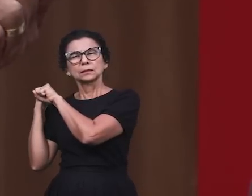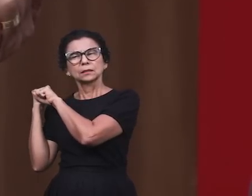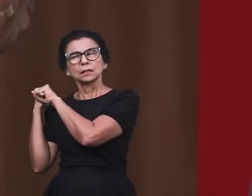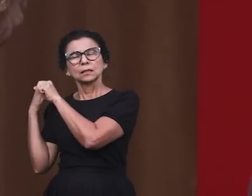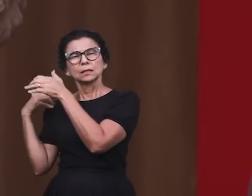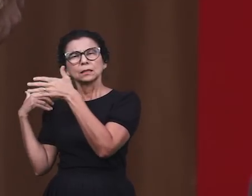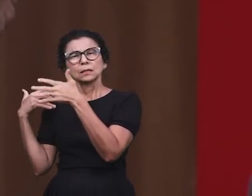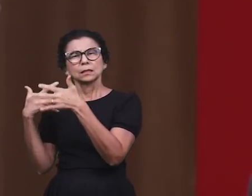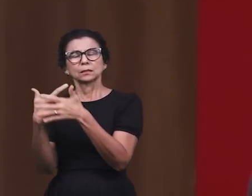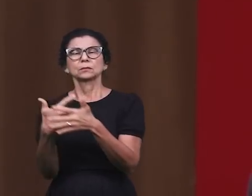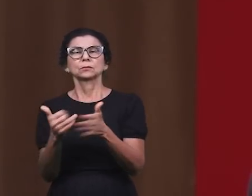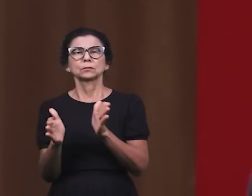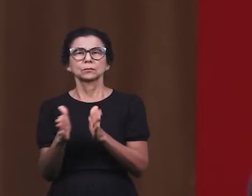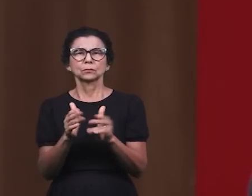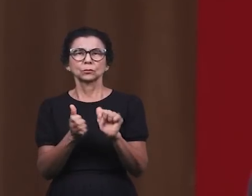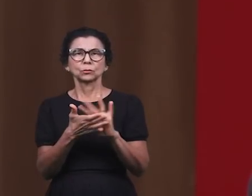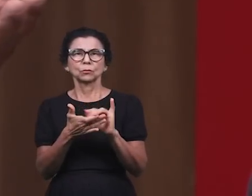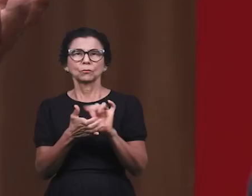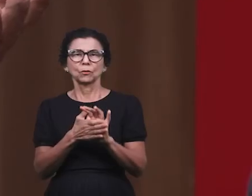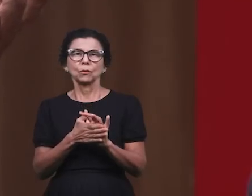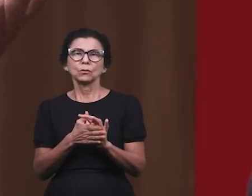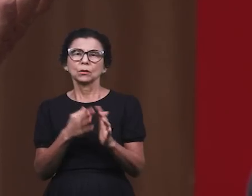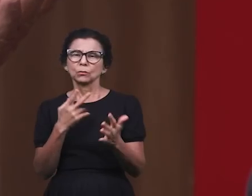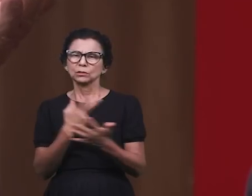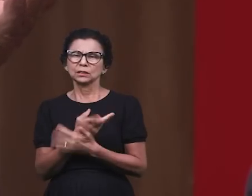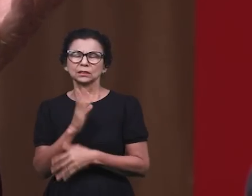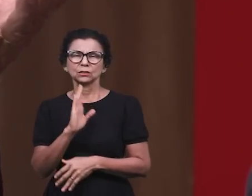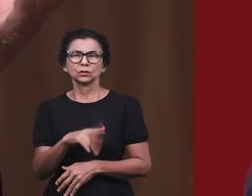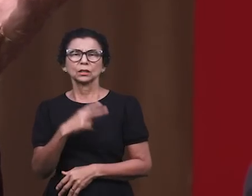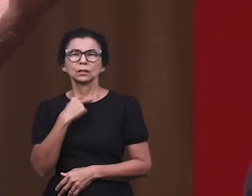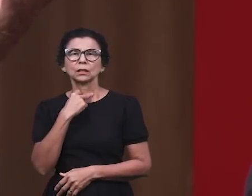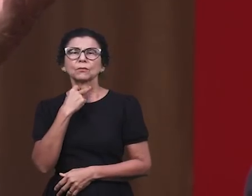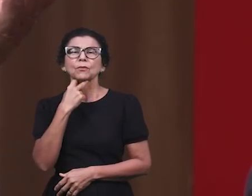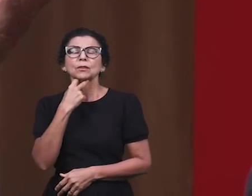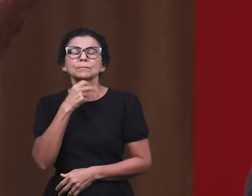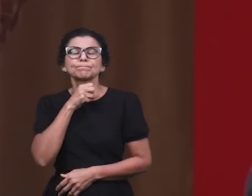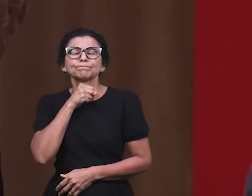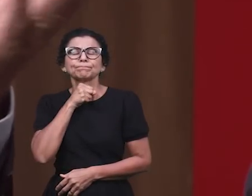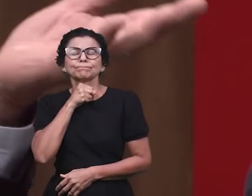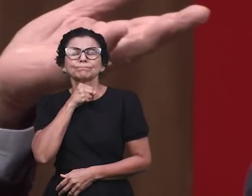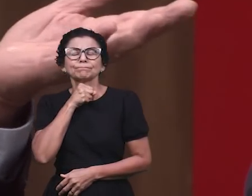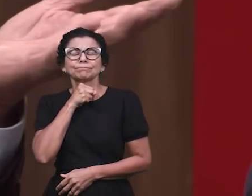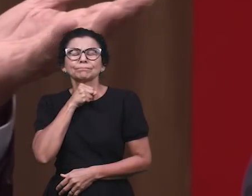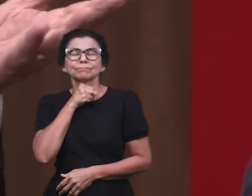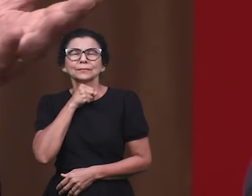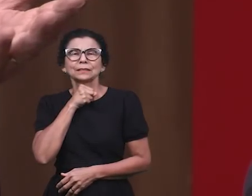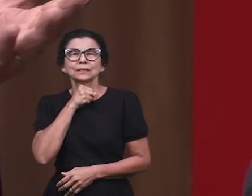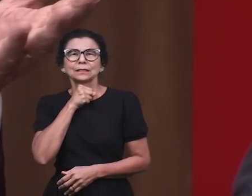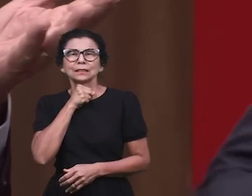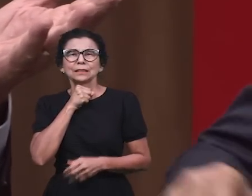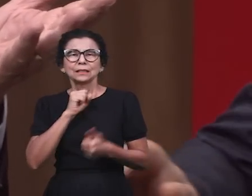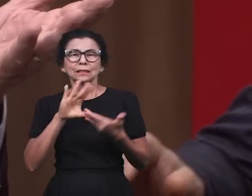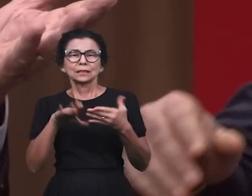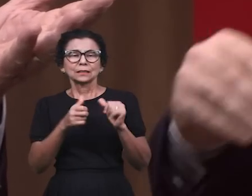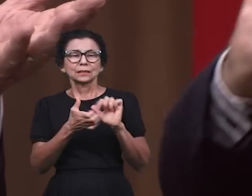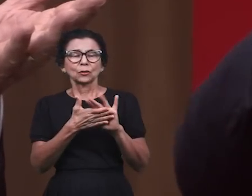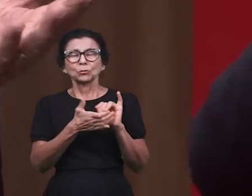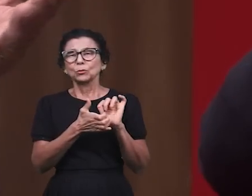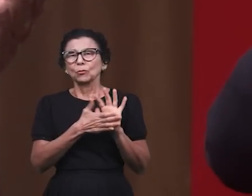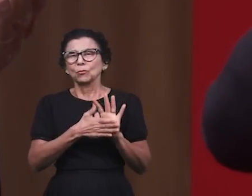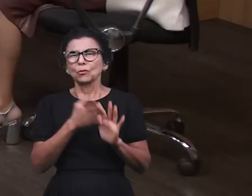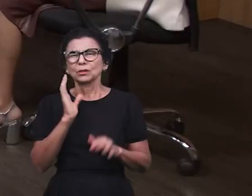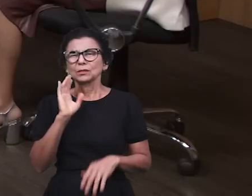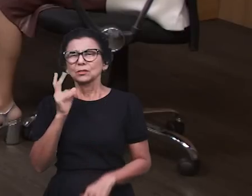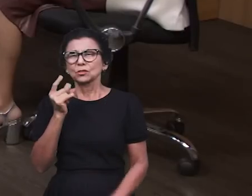louvor, às vezes a voz embargar, né? Cantar um louvor E às vezes um louvor que você já